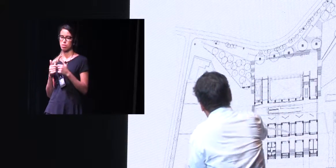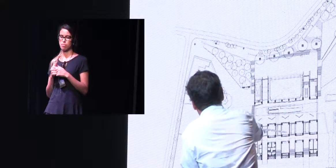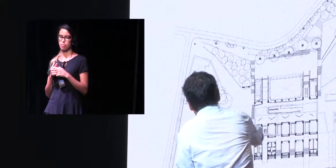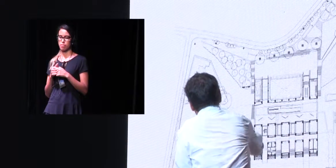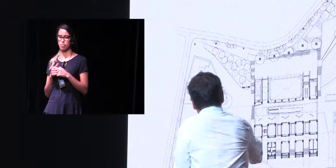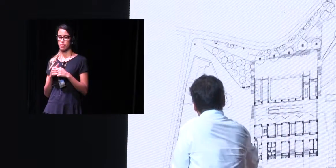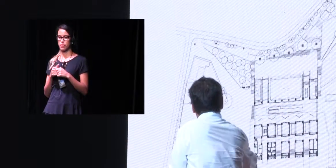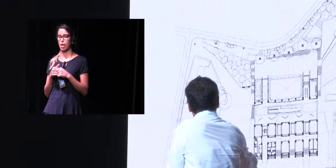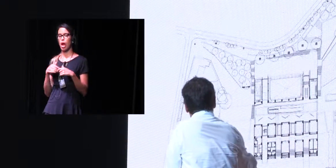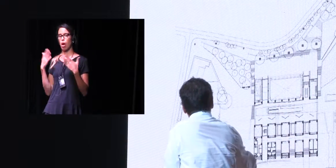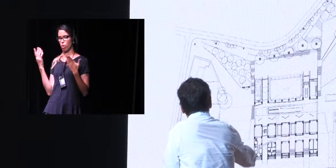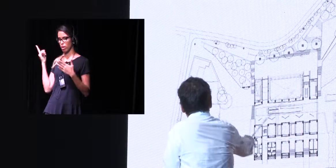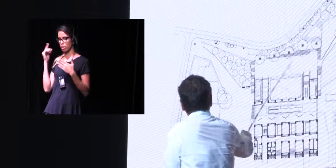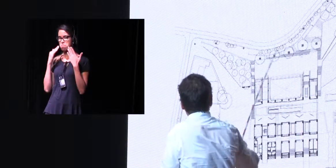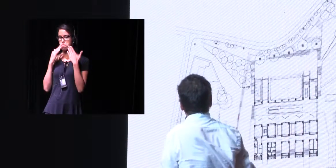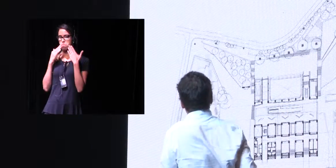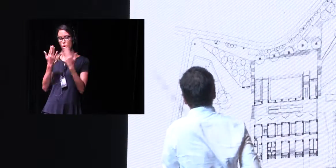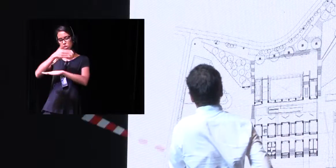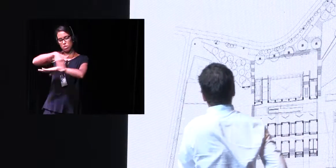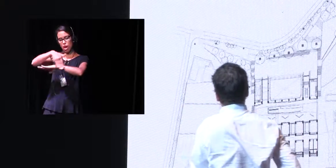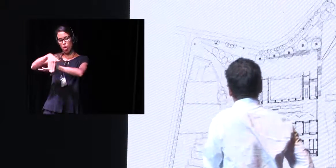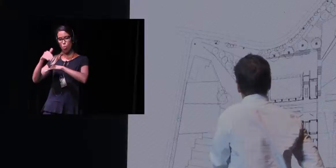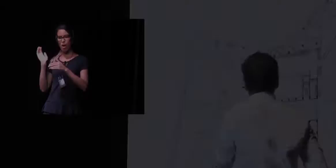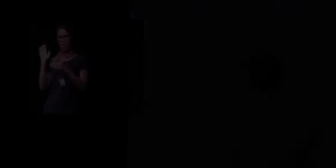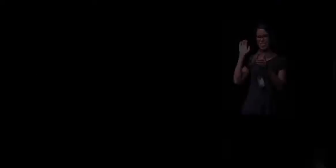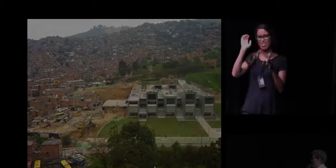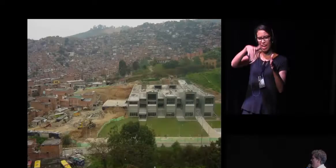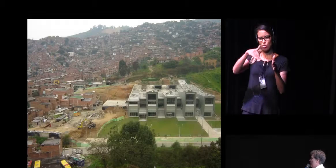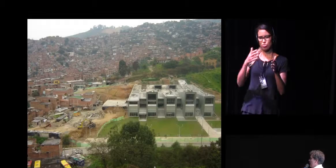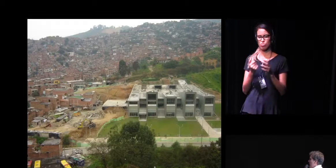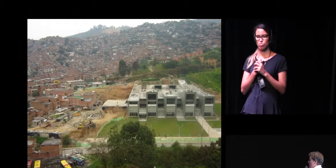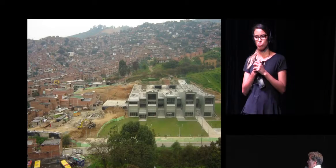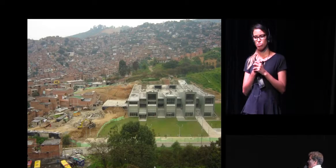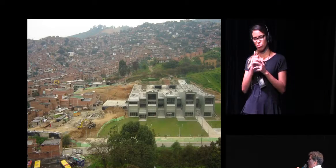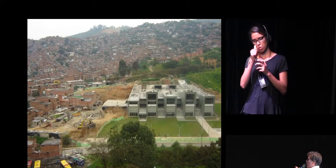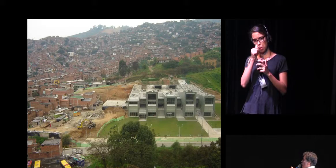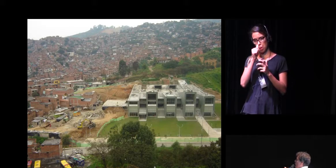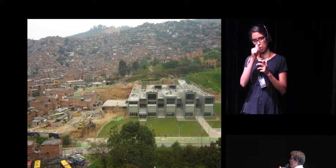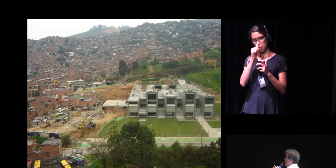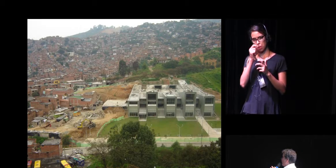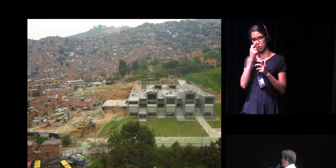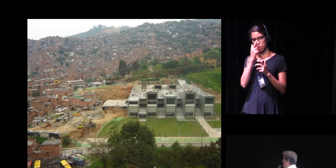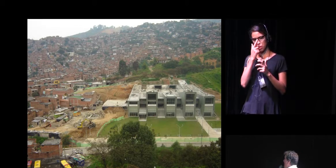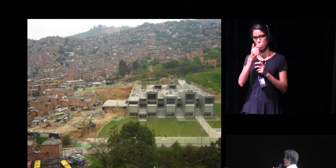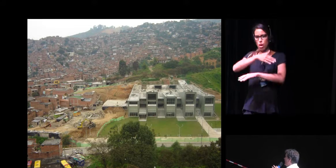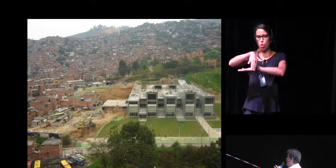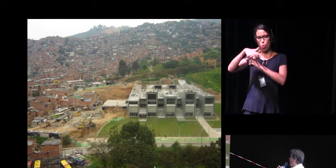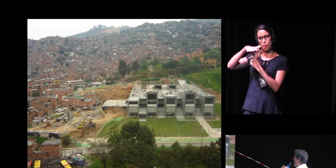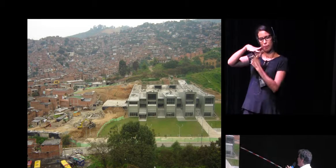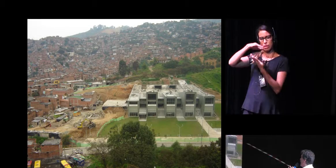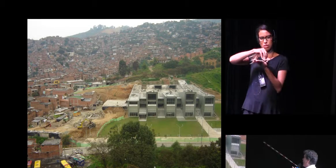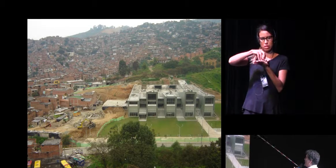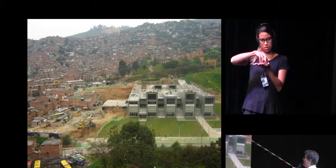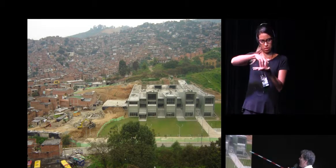foram abertos igual que os laboratórios. E aqui as ruas internas. Começa a construção, vemos as ruas